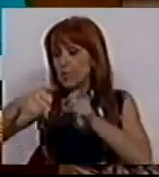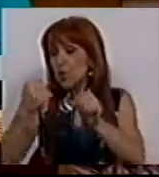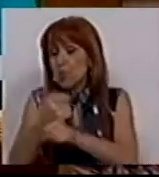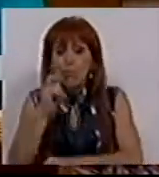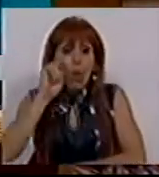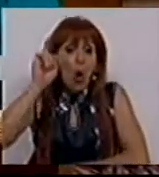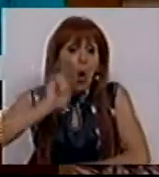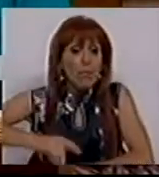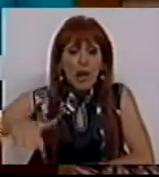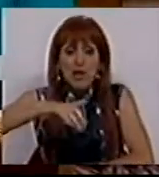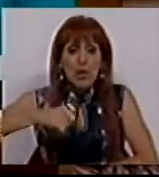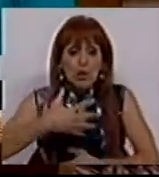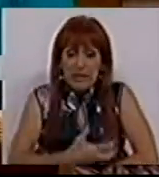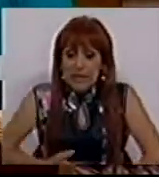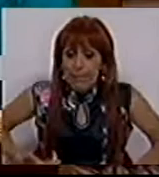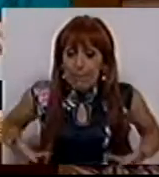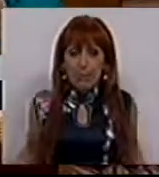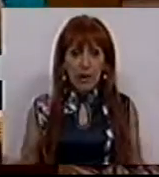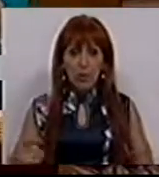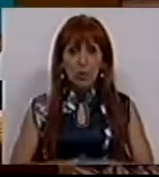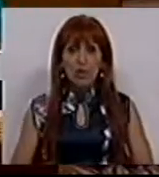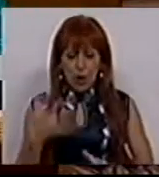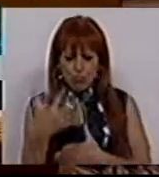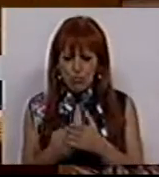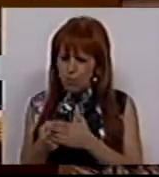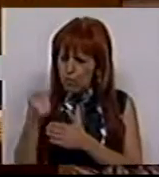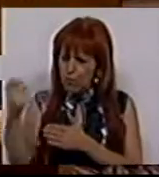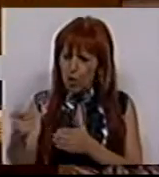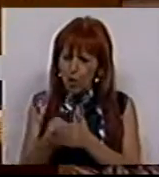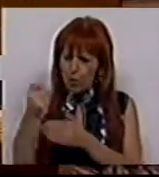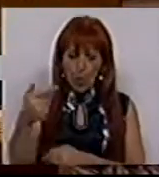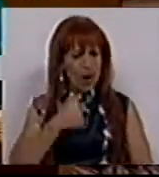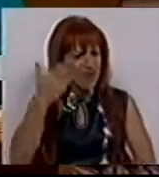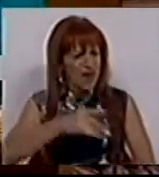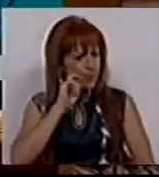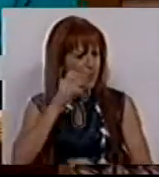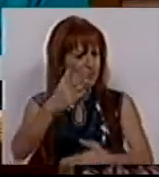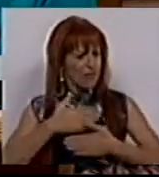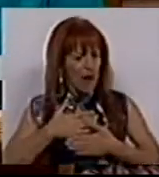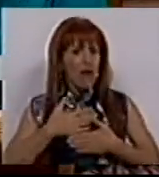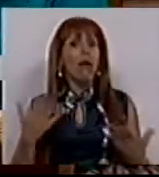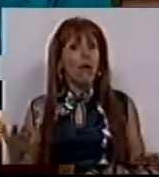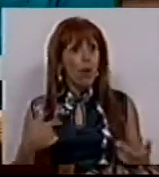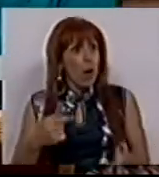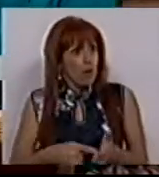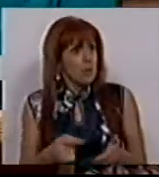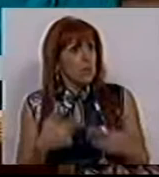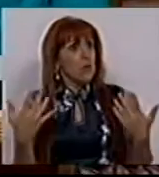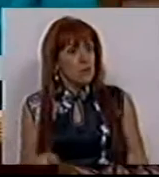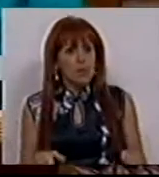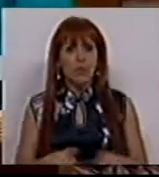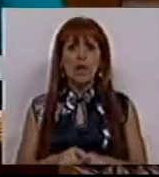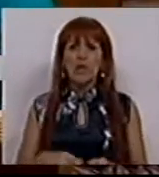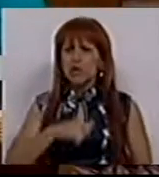e trabalhadoras em situação de desemprego que descontaram para terem direito à proteção quando mais precisassem e